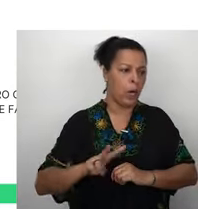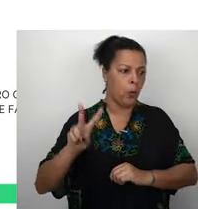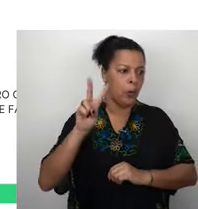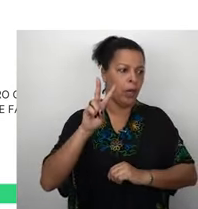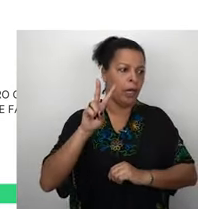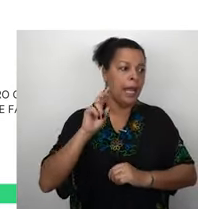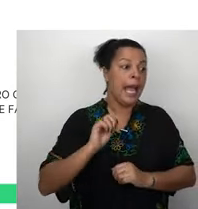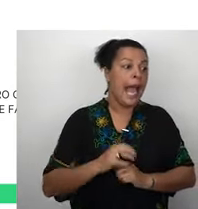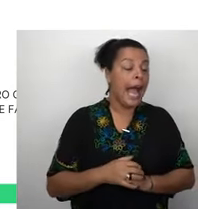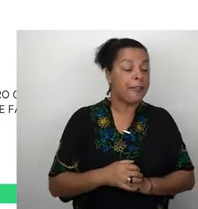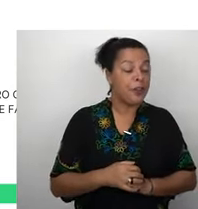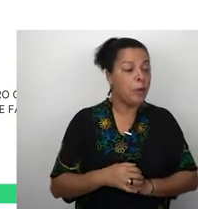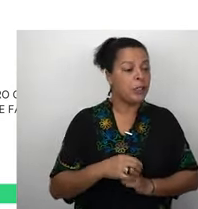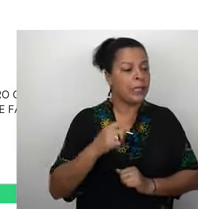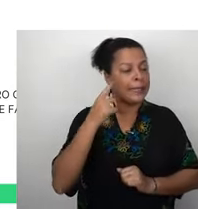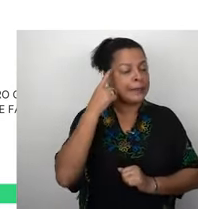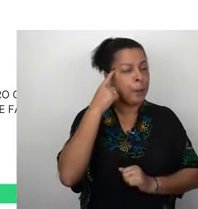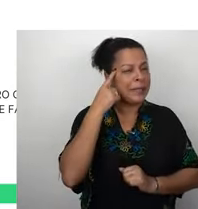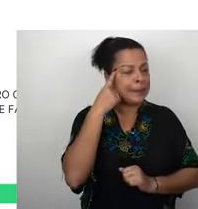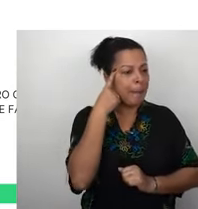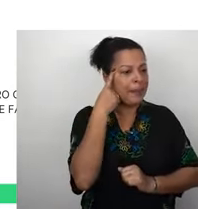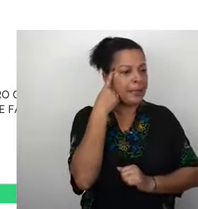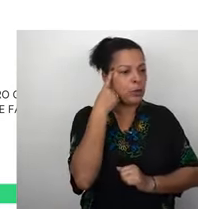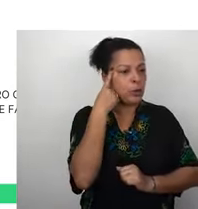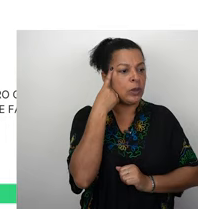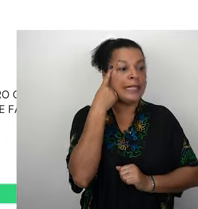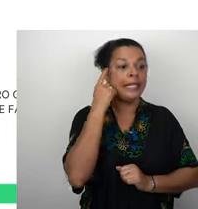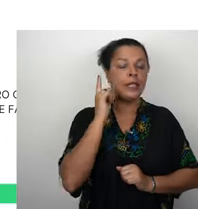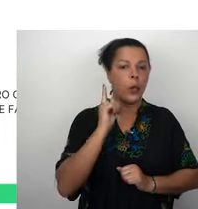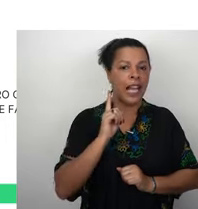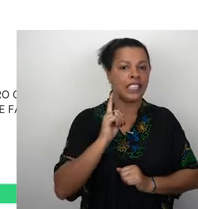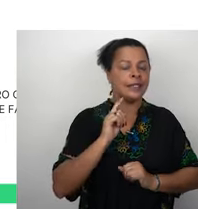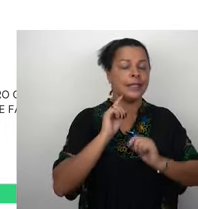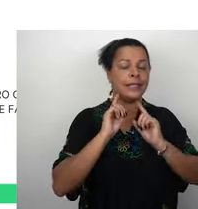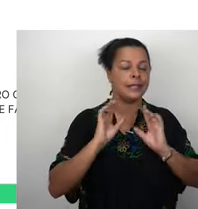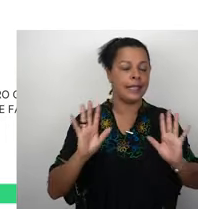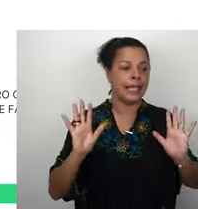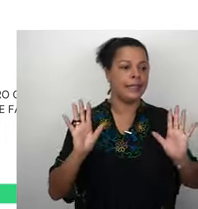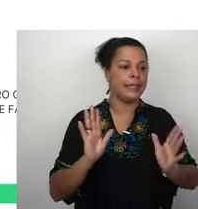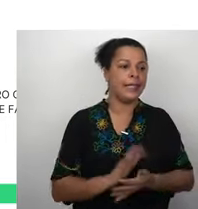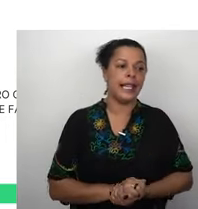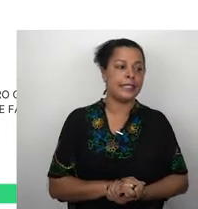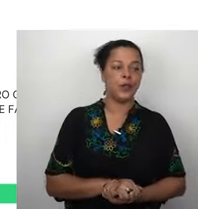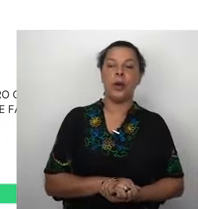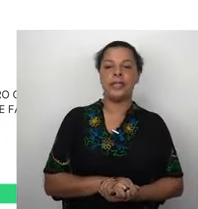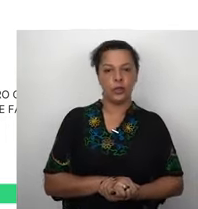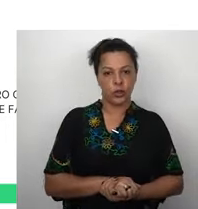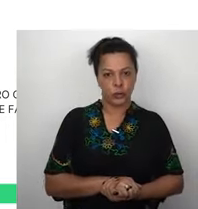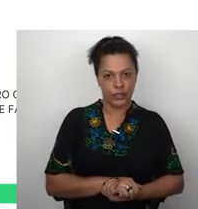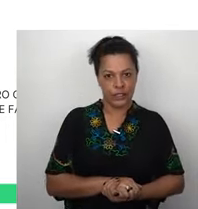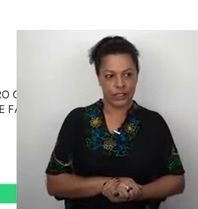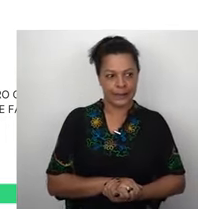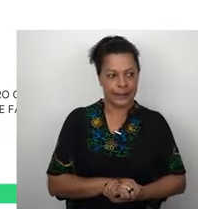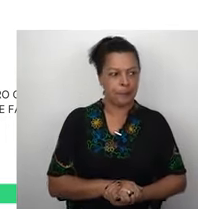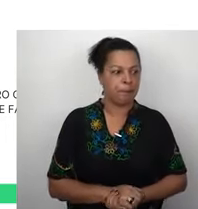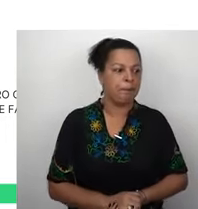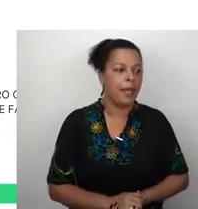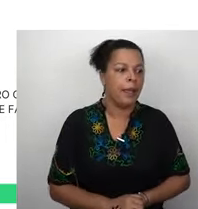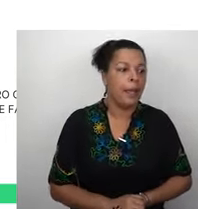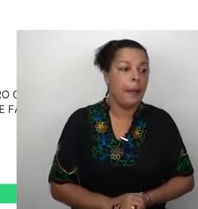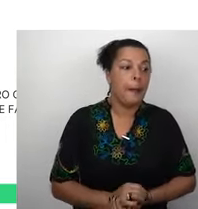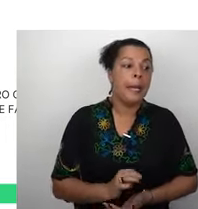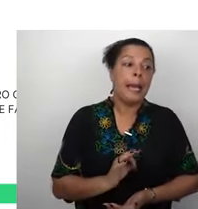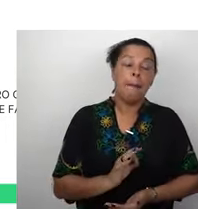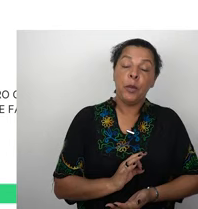específicas visual. A forma de organizar o pensamento e a linguagem transcendem as formas dos ouvintes.